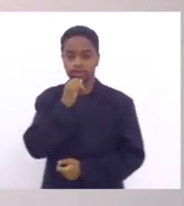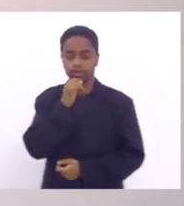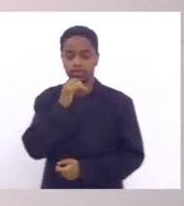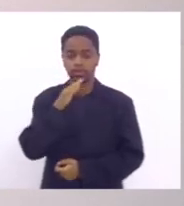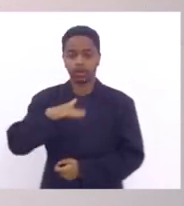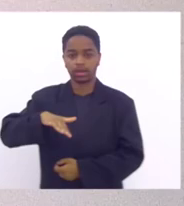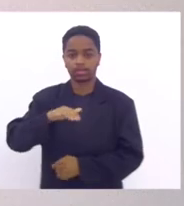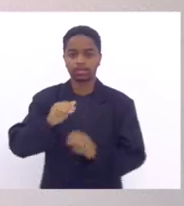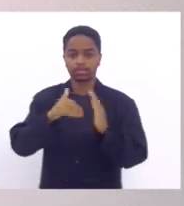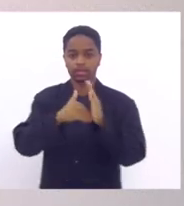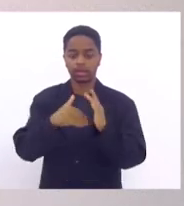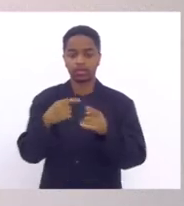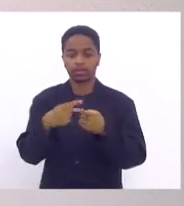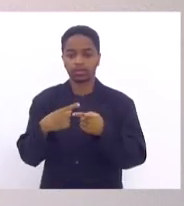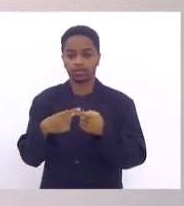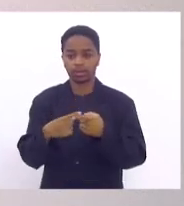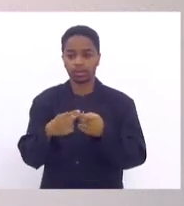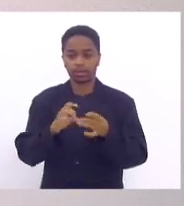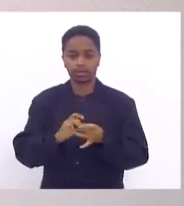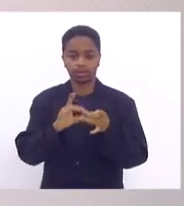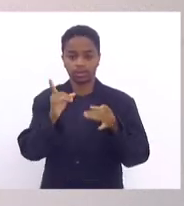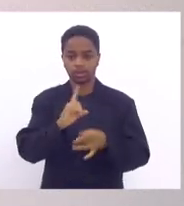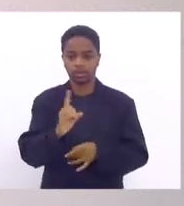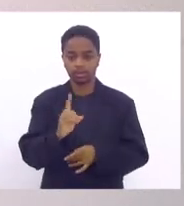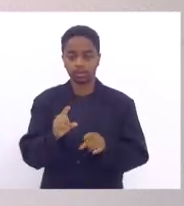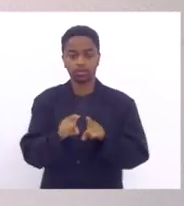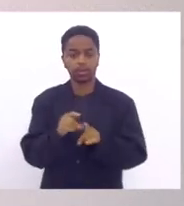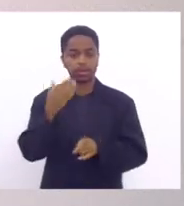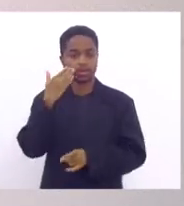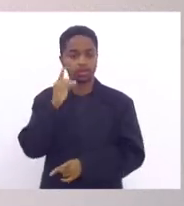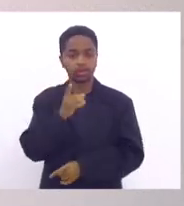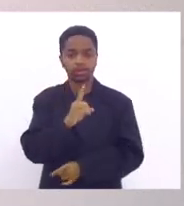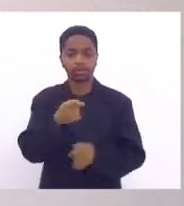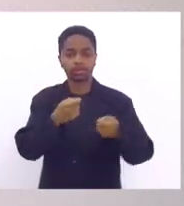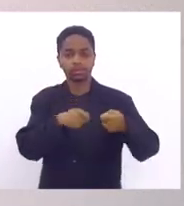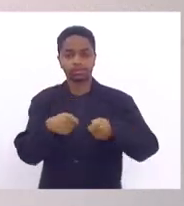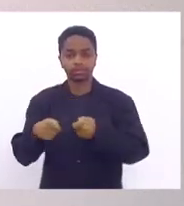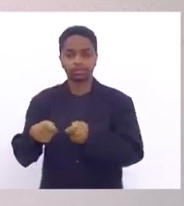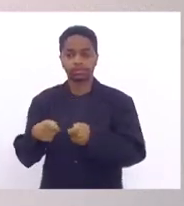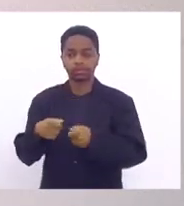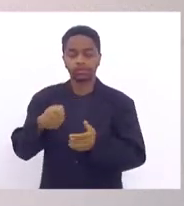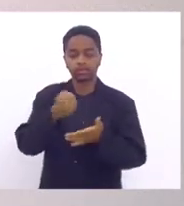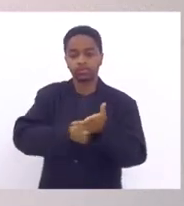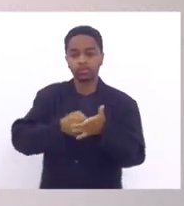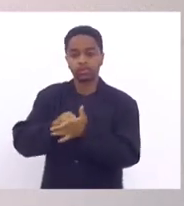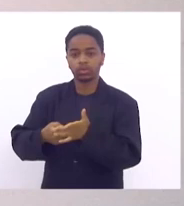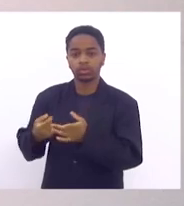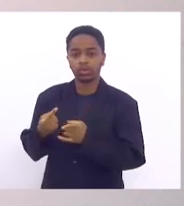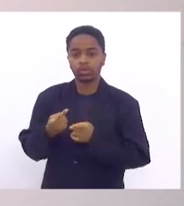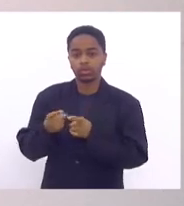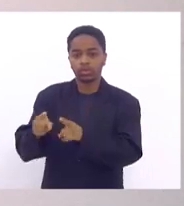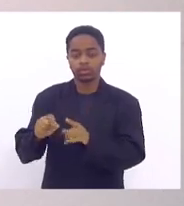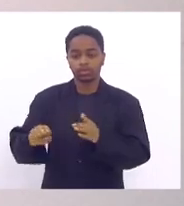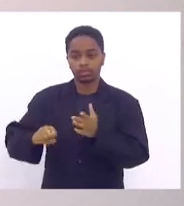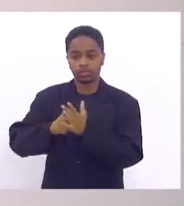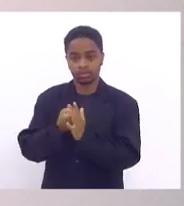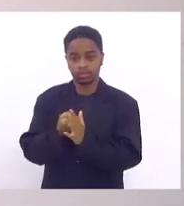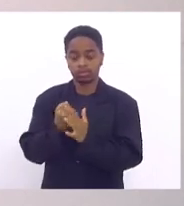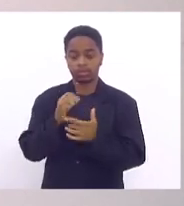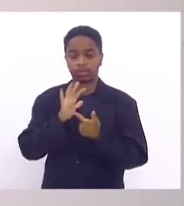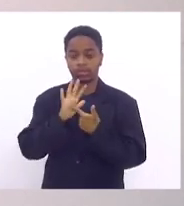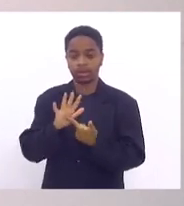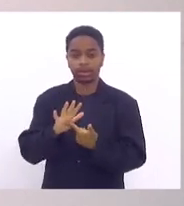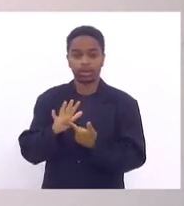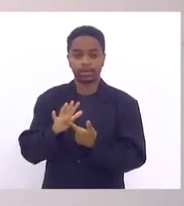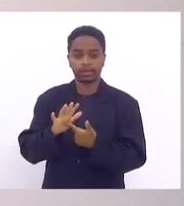eh não permitir ou não entender pela necessidade de lutar contra o bloqueio Deixa claro